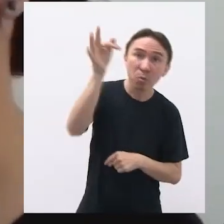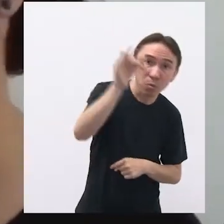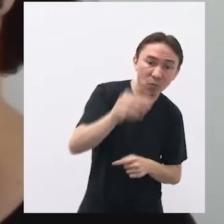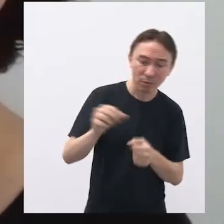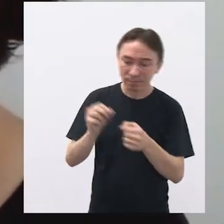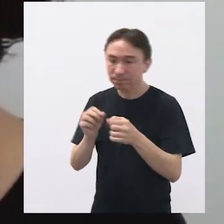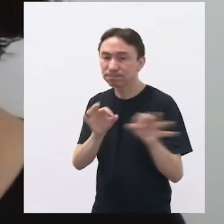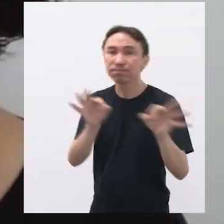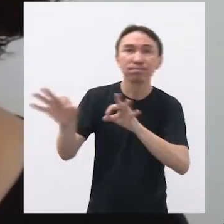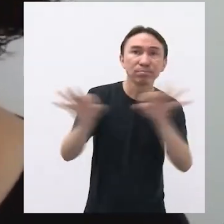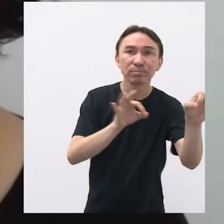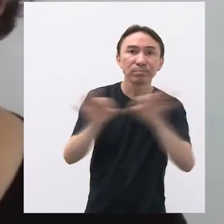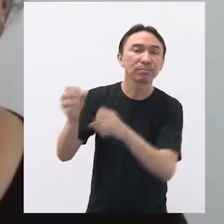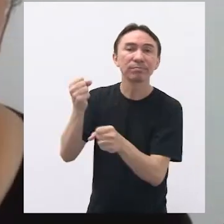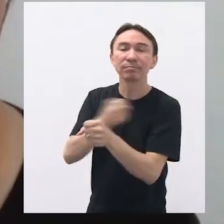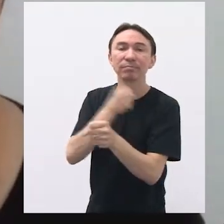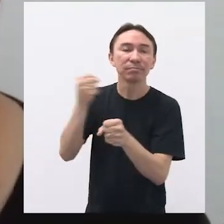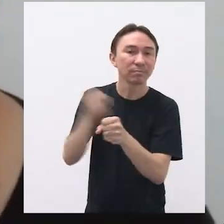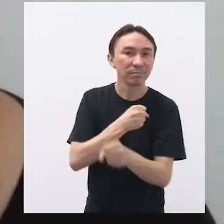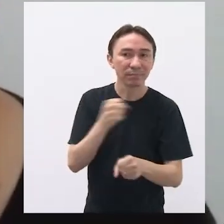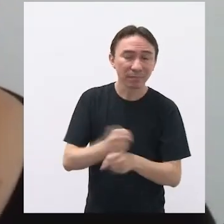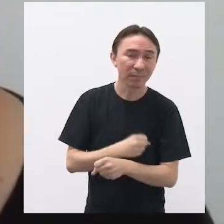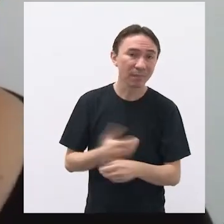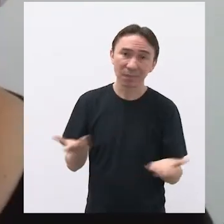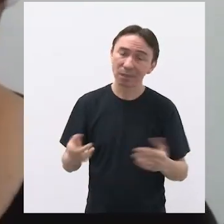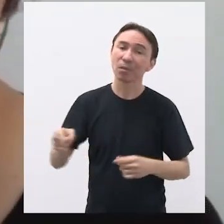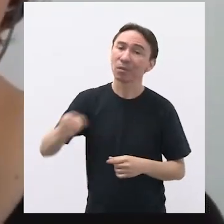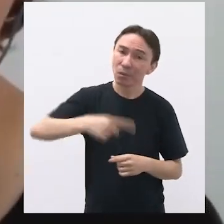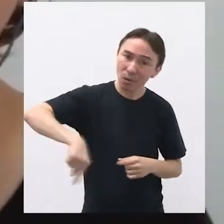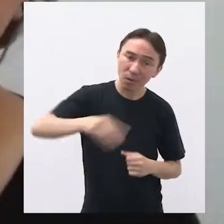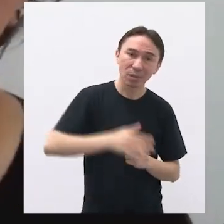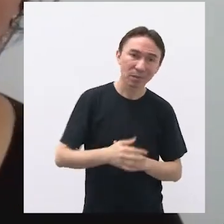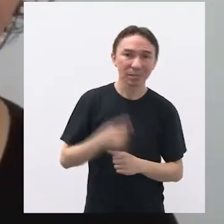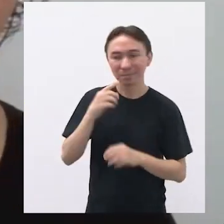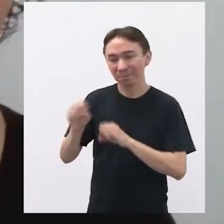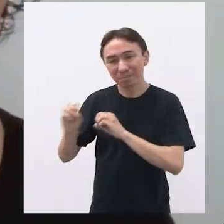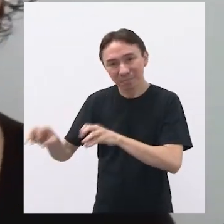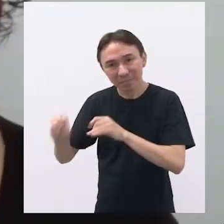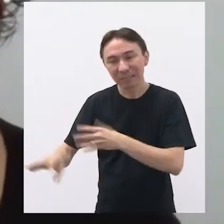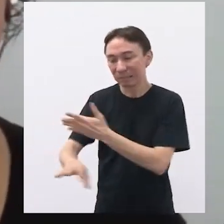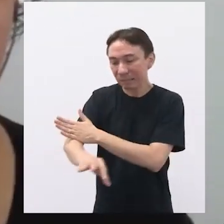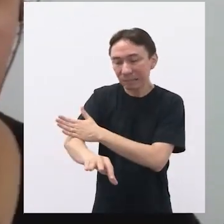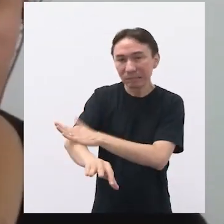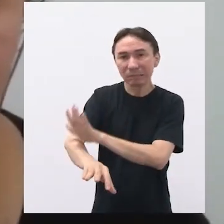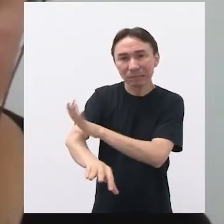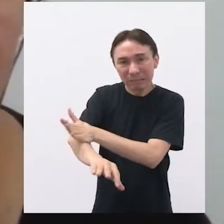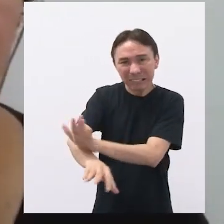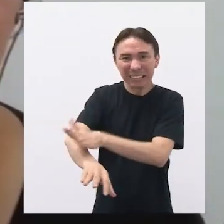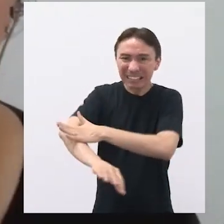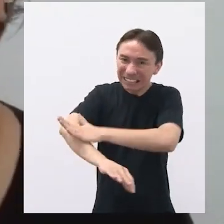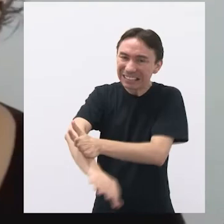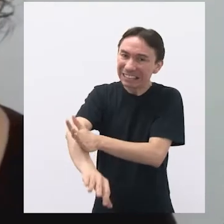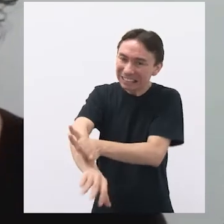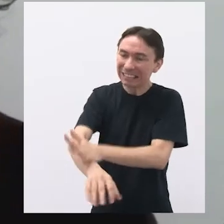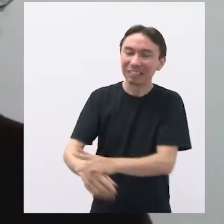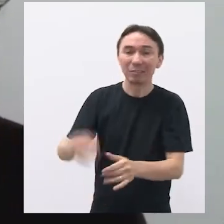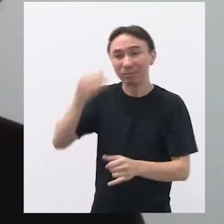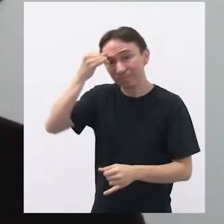aí para a gente pensar educação antirracista, educação das relações étnico-raciais e as